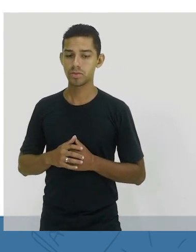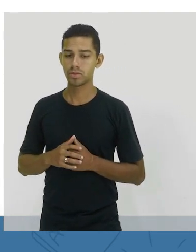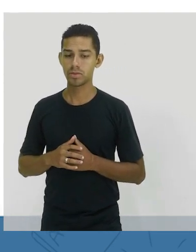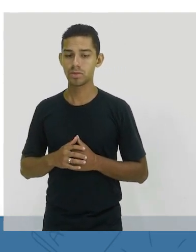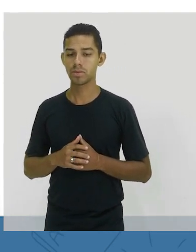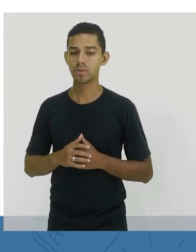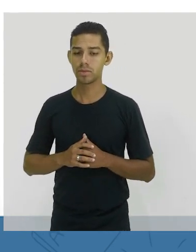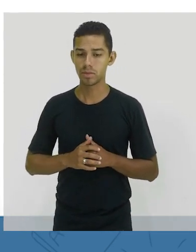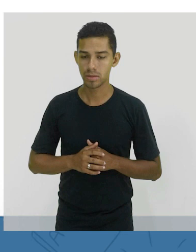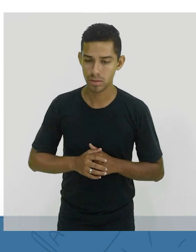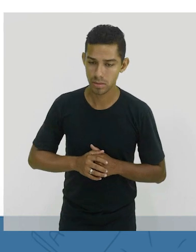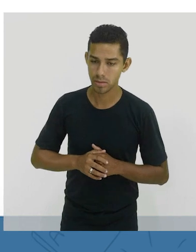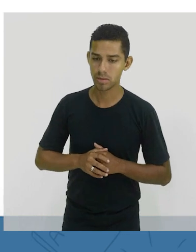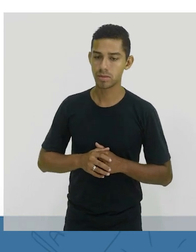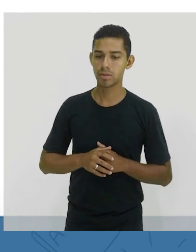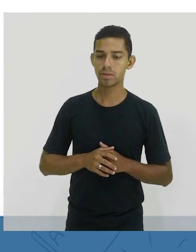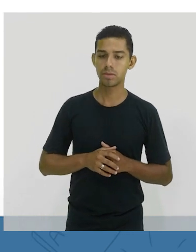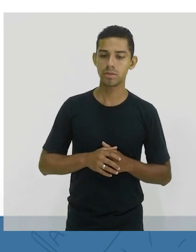Então,